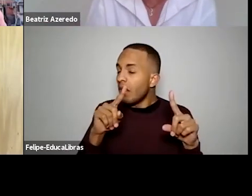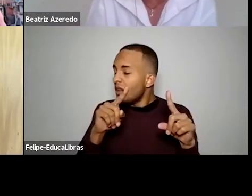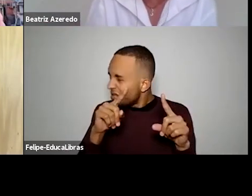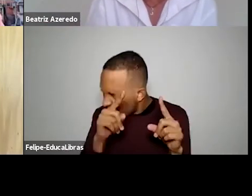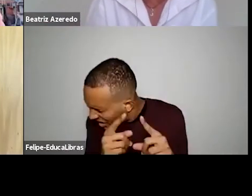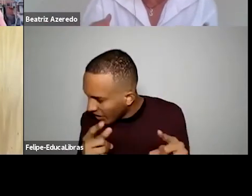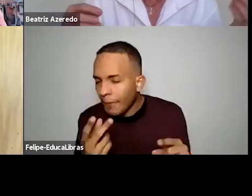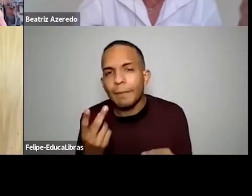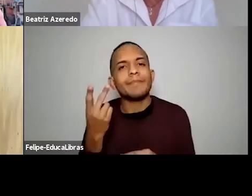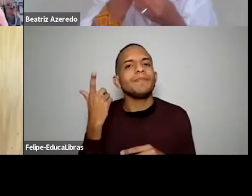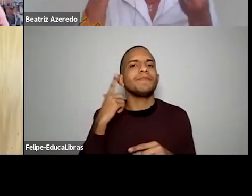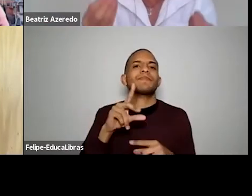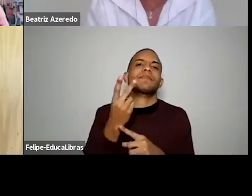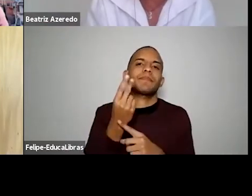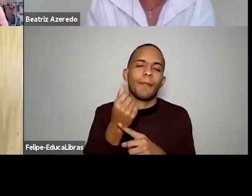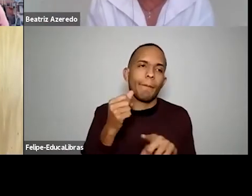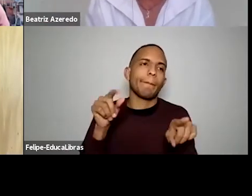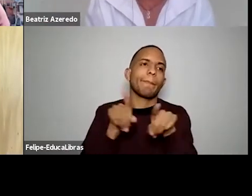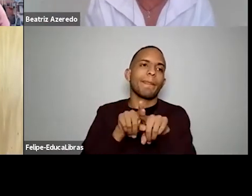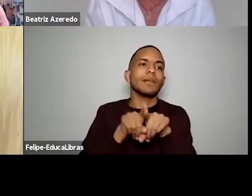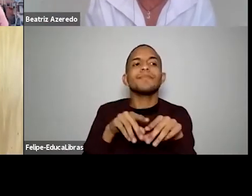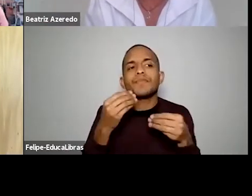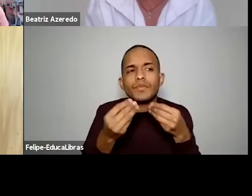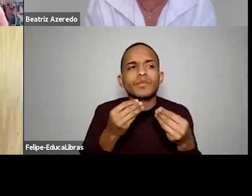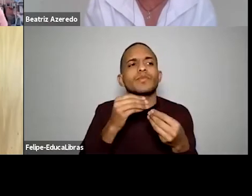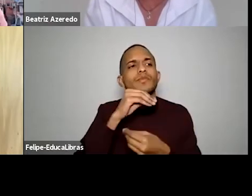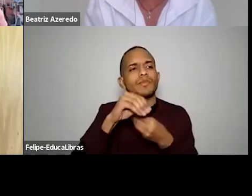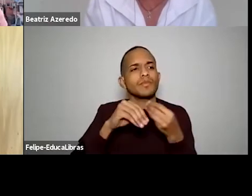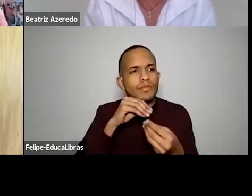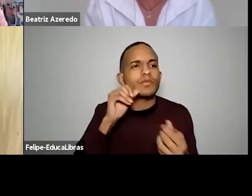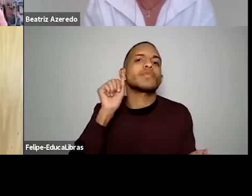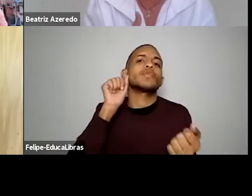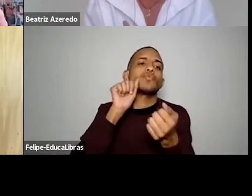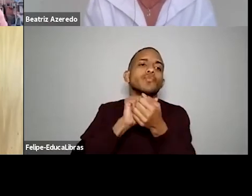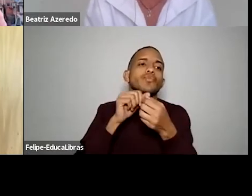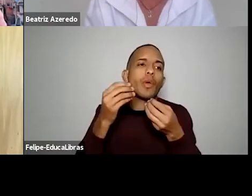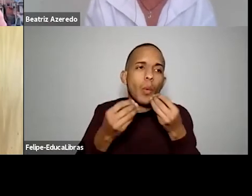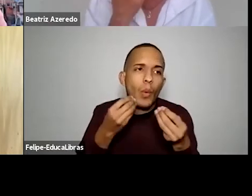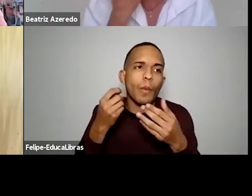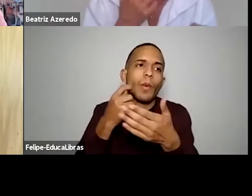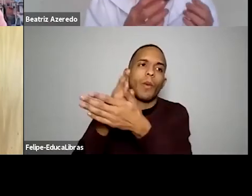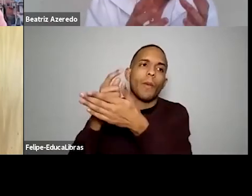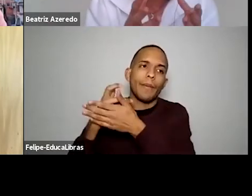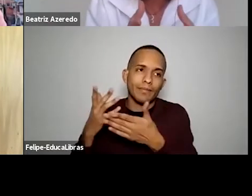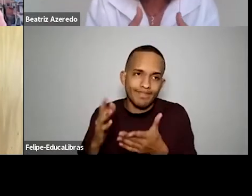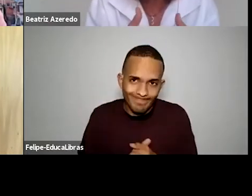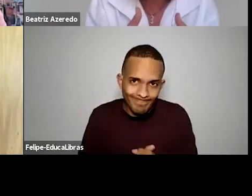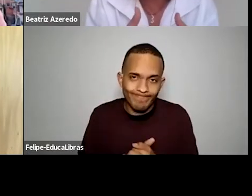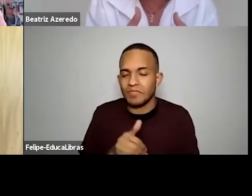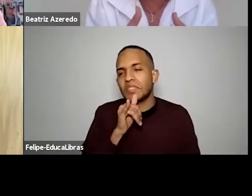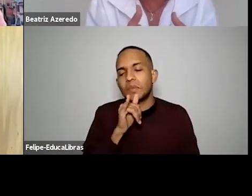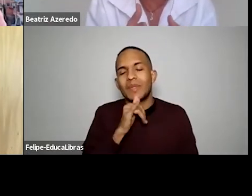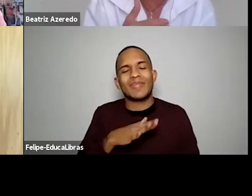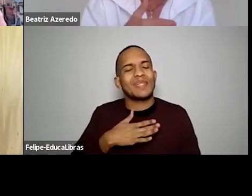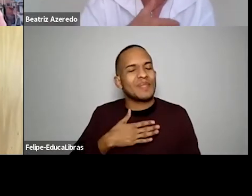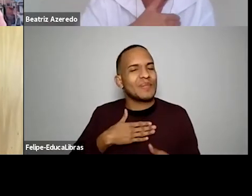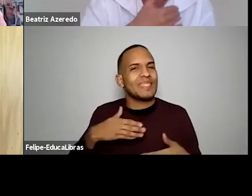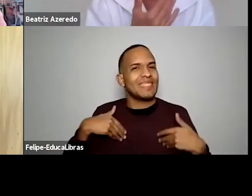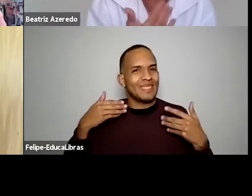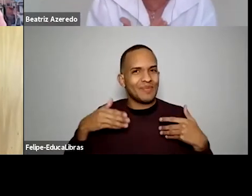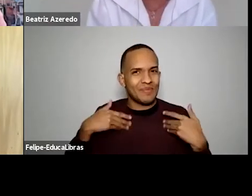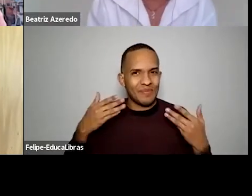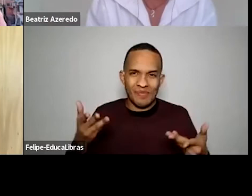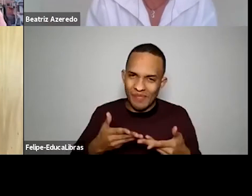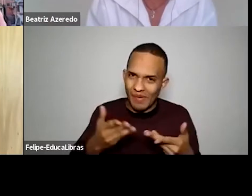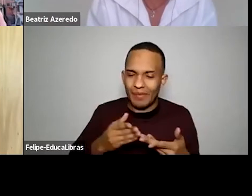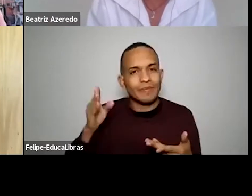é uma emergência também. Como é que a gente junta essas pontas, né? Então eu diria assim que eu estou muito otimista com isso, acho que tem